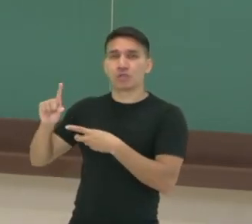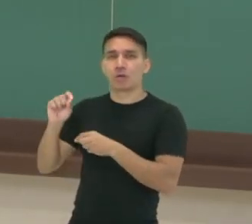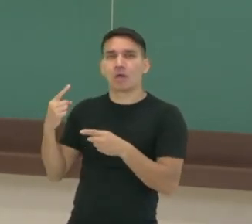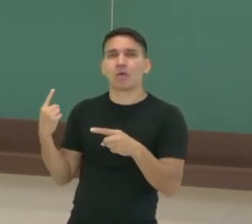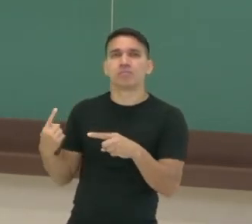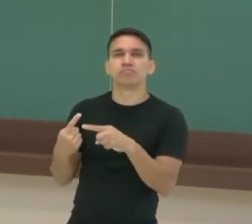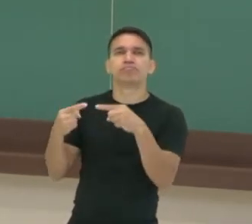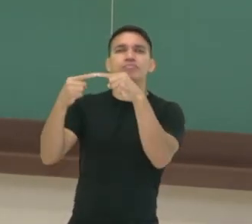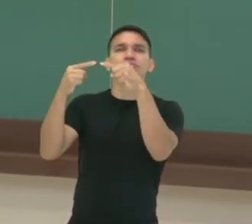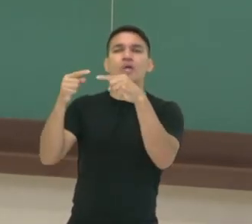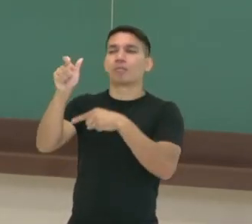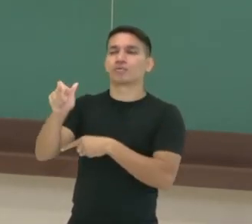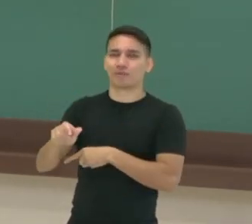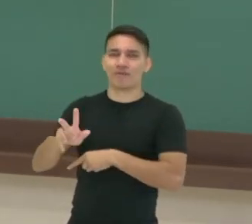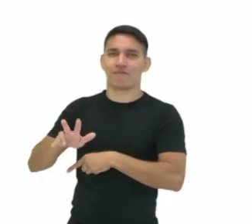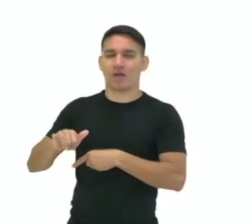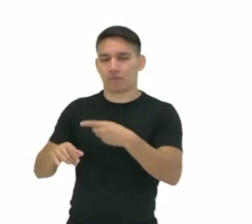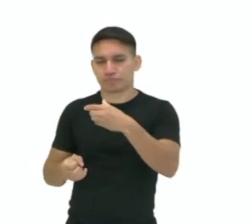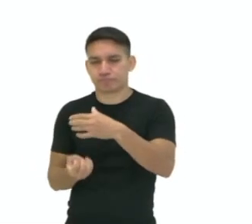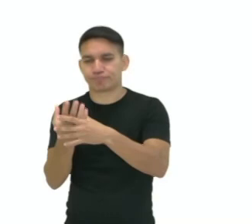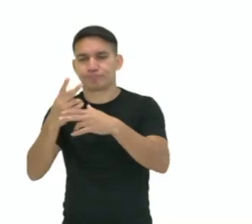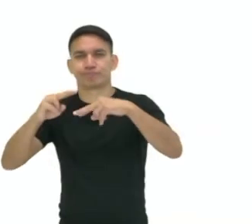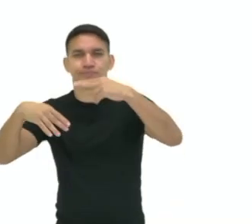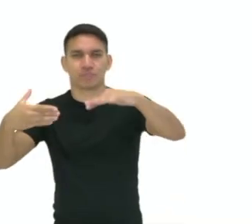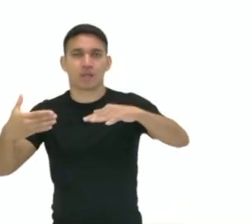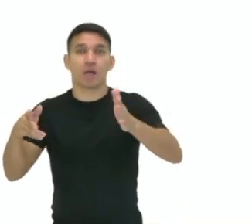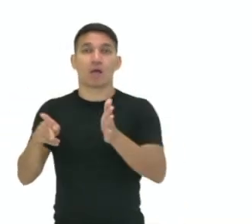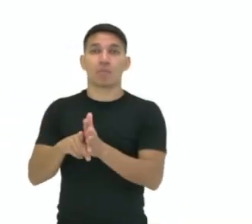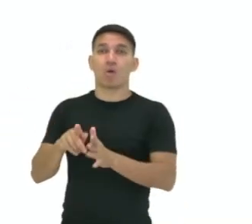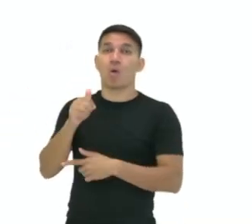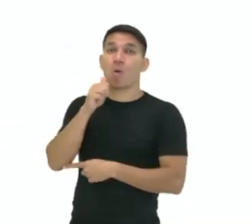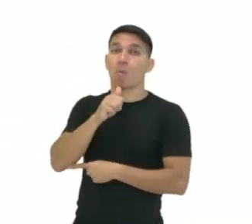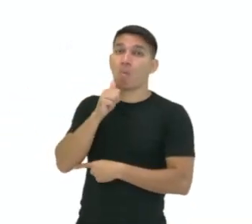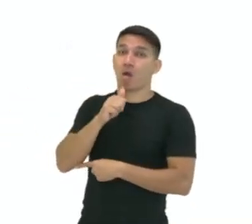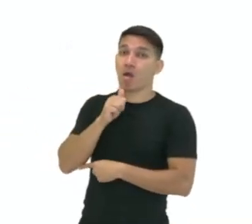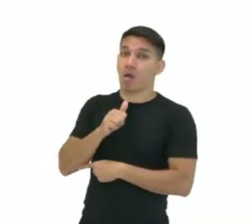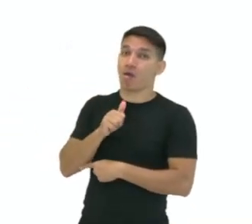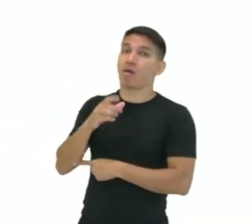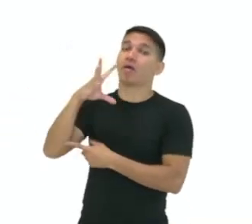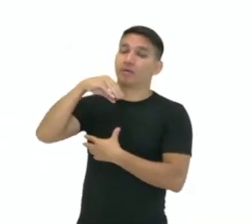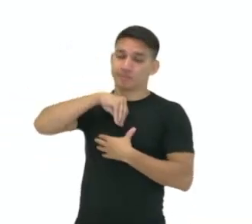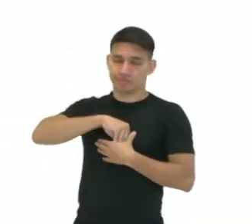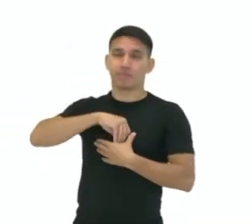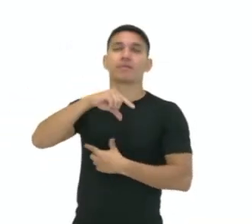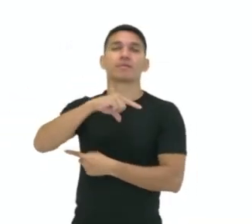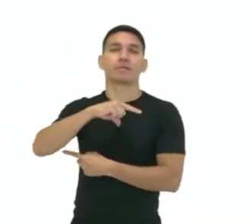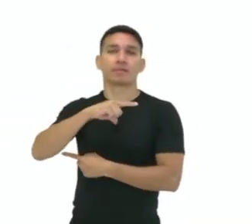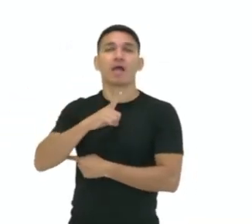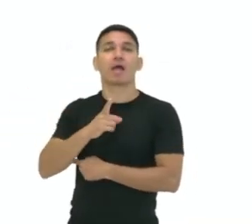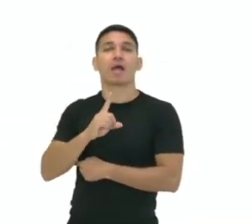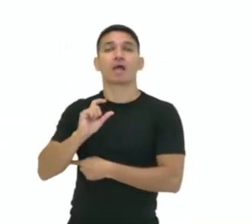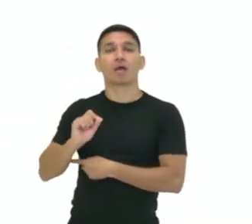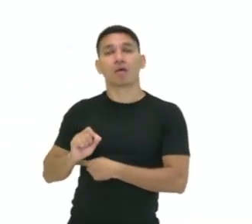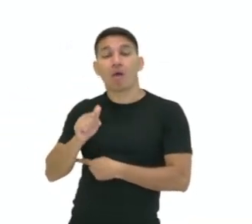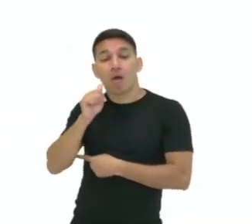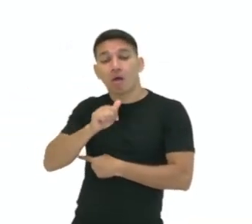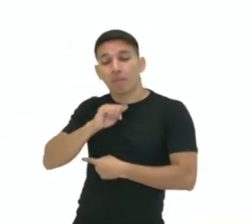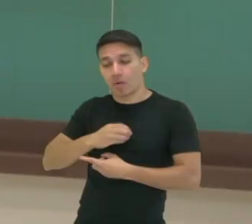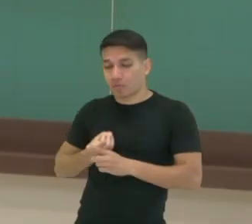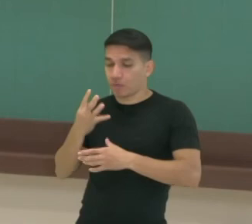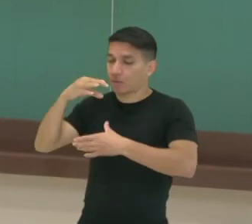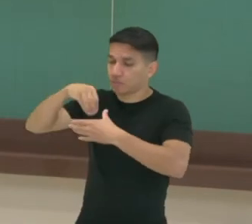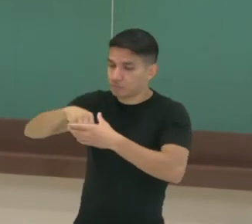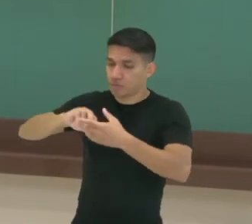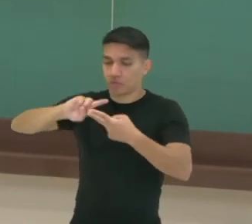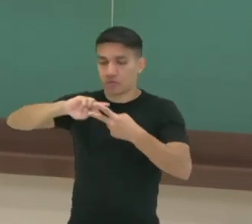vai desenvolver. Ela é transmitida pela mãe, que é portadora desse gene.